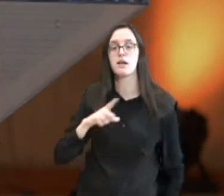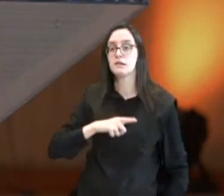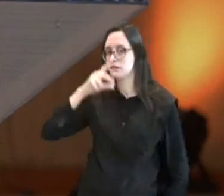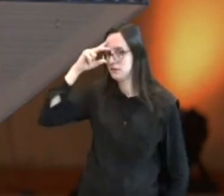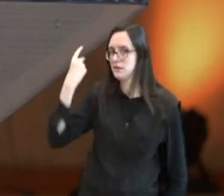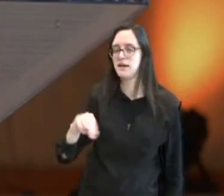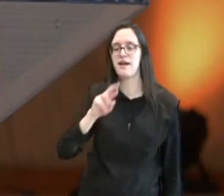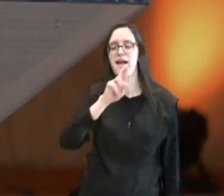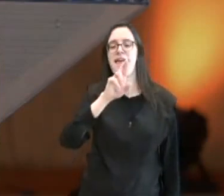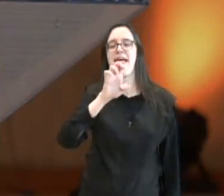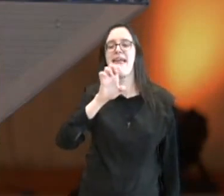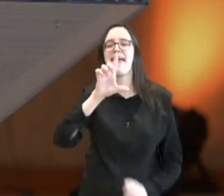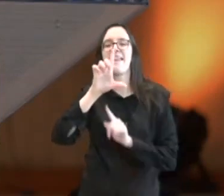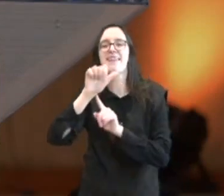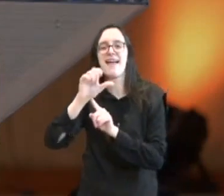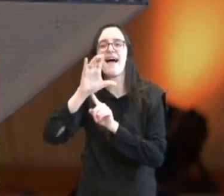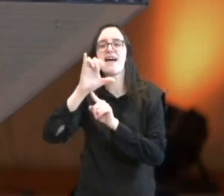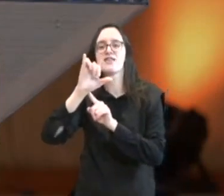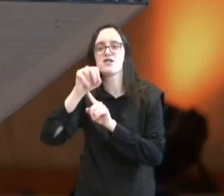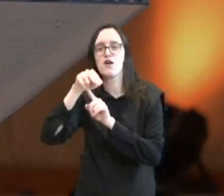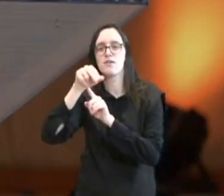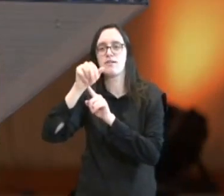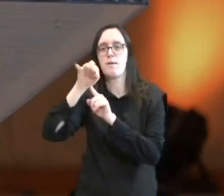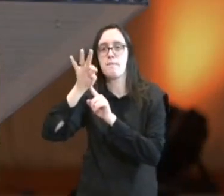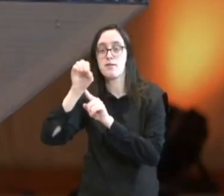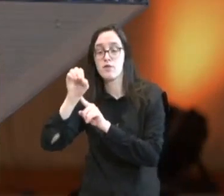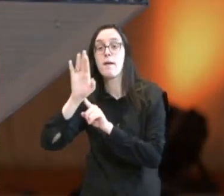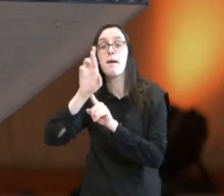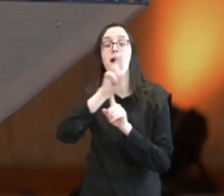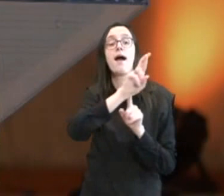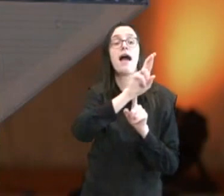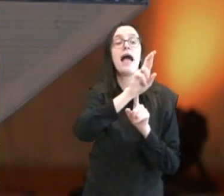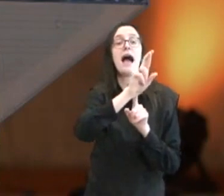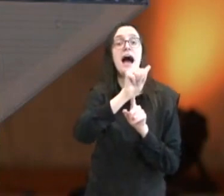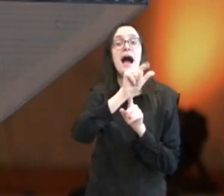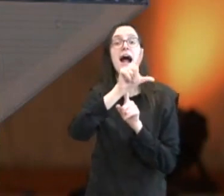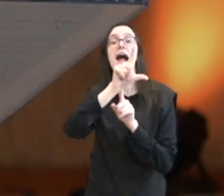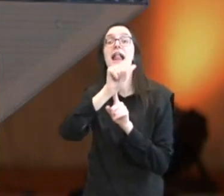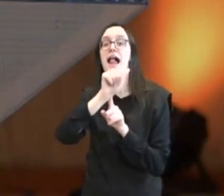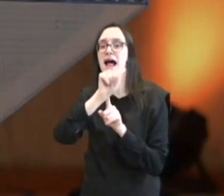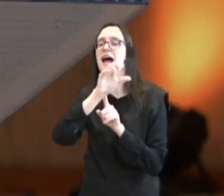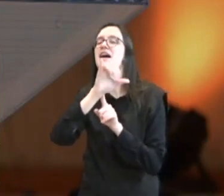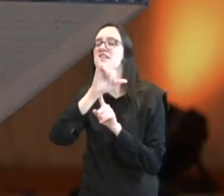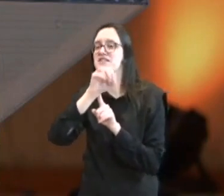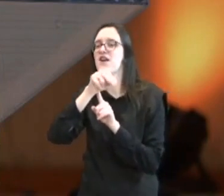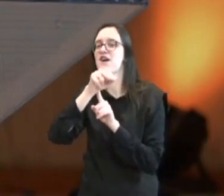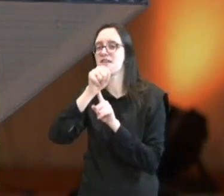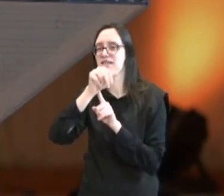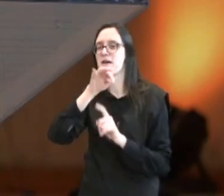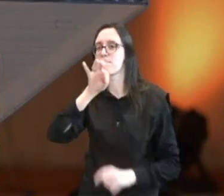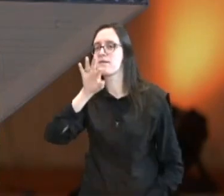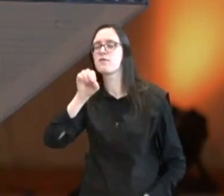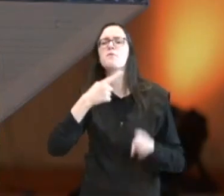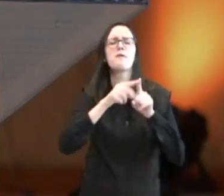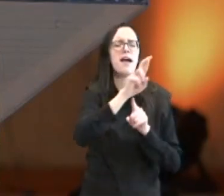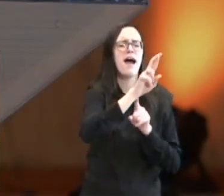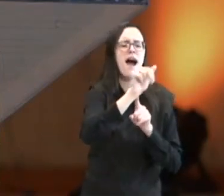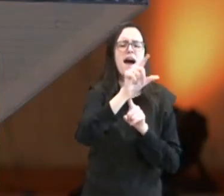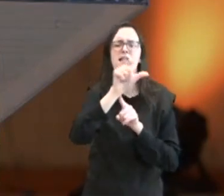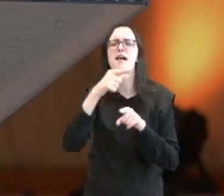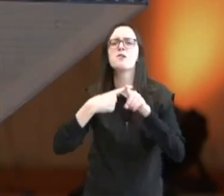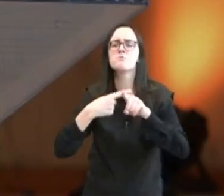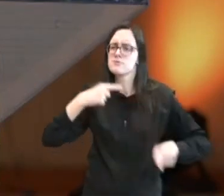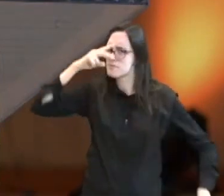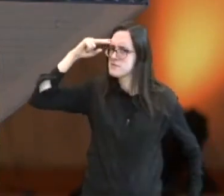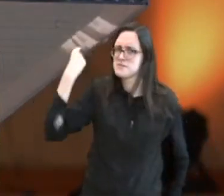Relacionamento, porque são opiniões diferentes, mas aí entra a bênção da comunhão,